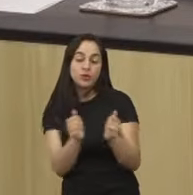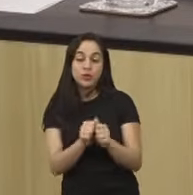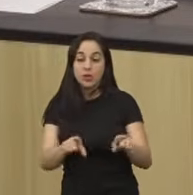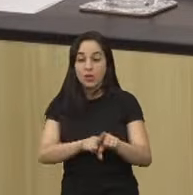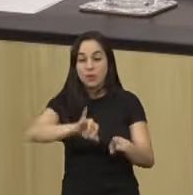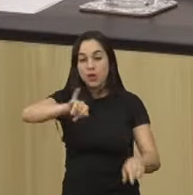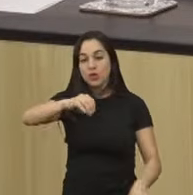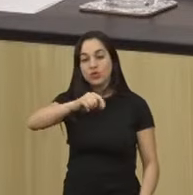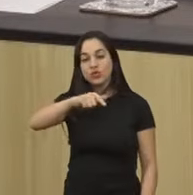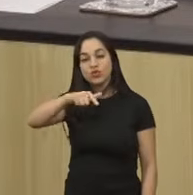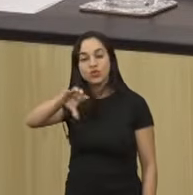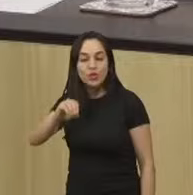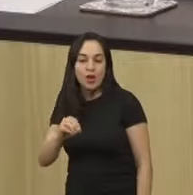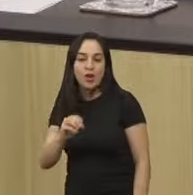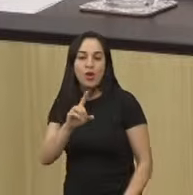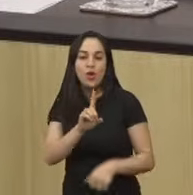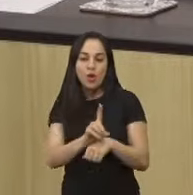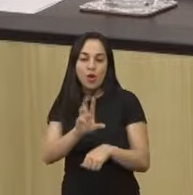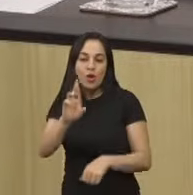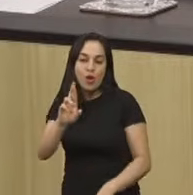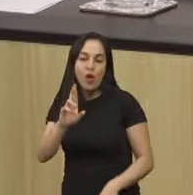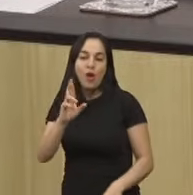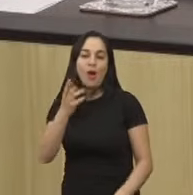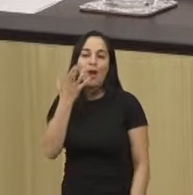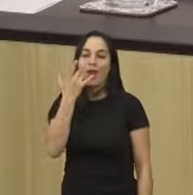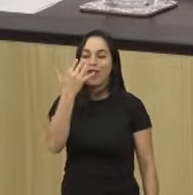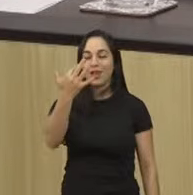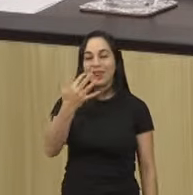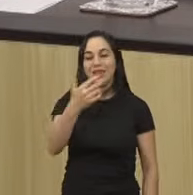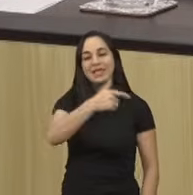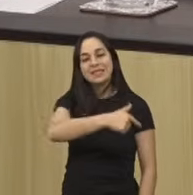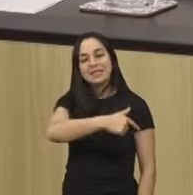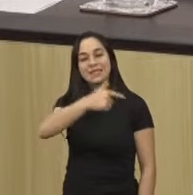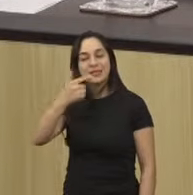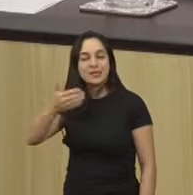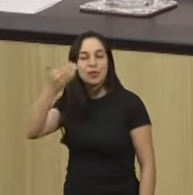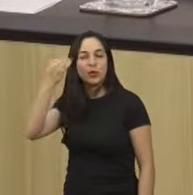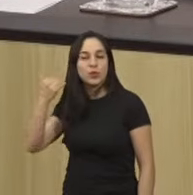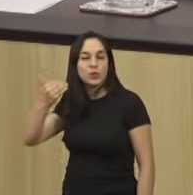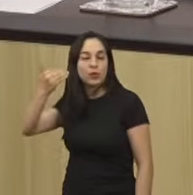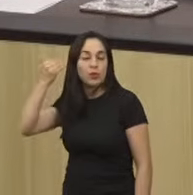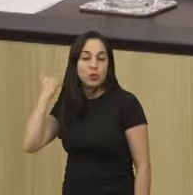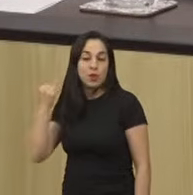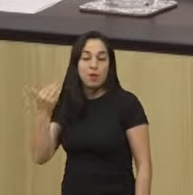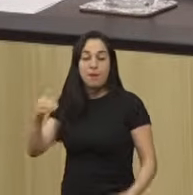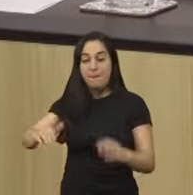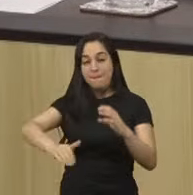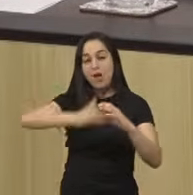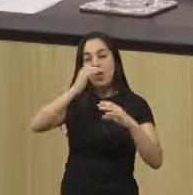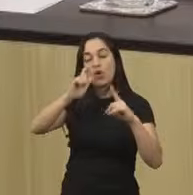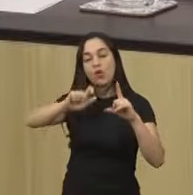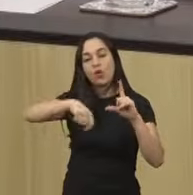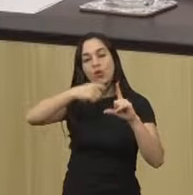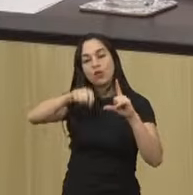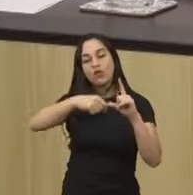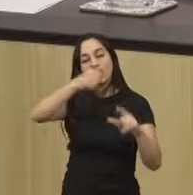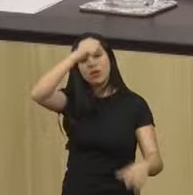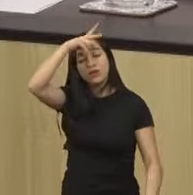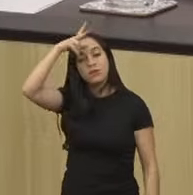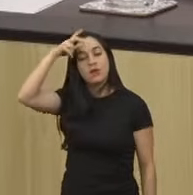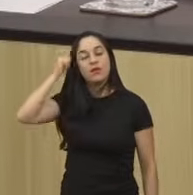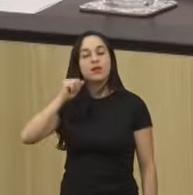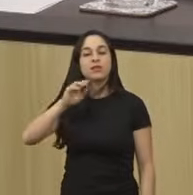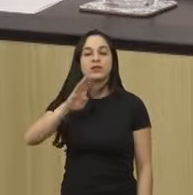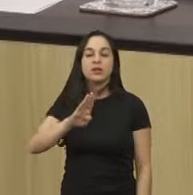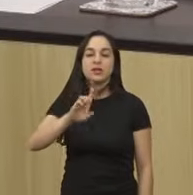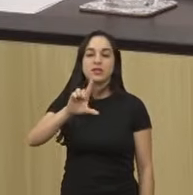Doutor Colorido, que me encaminhou também, a semana retrasada, um vídeo sobre o prefeito de Blumenau, que também está